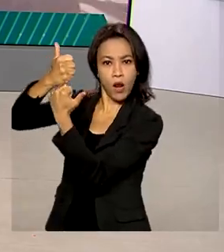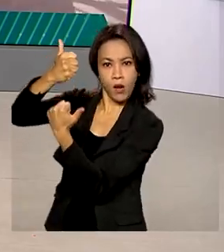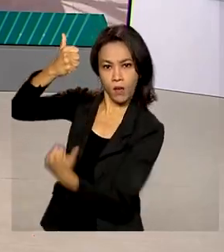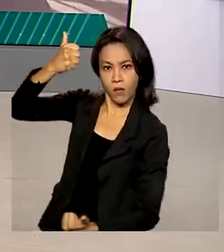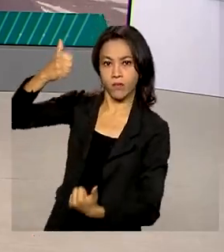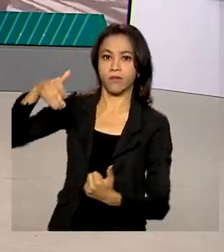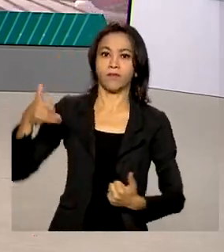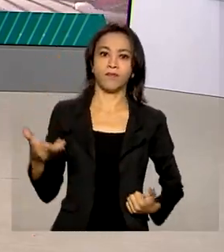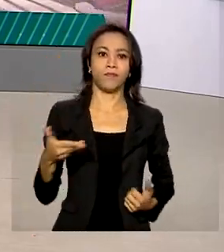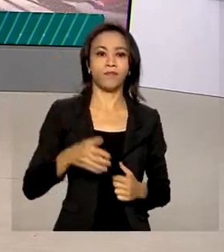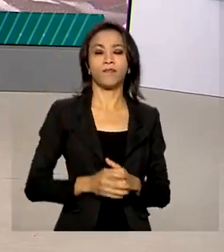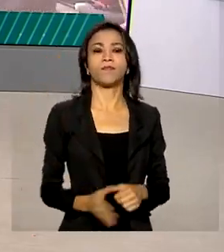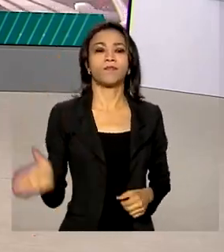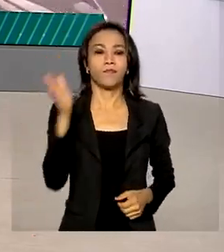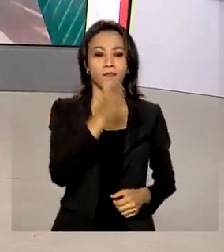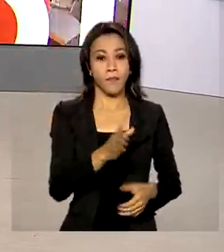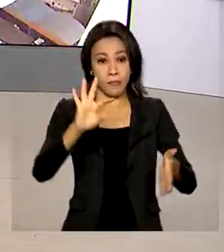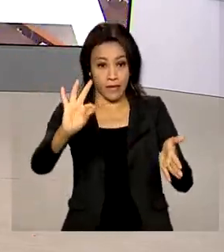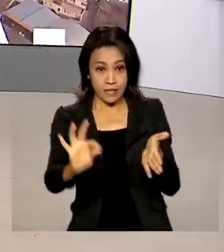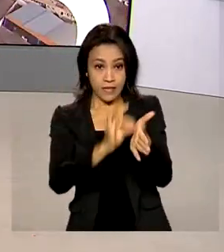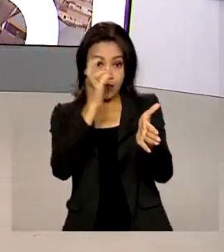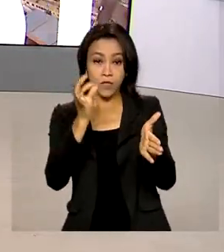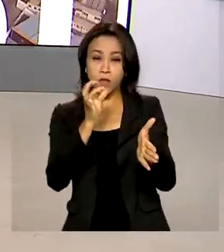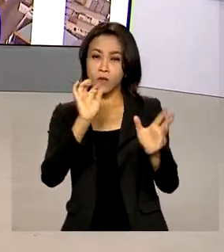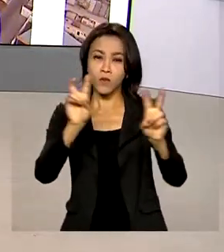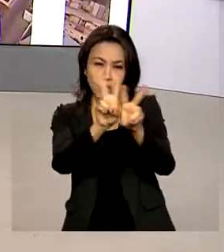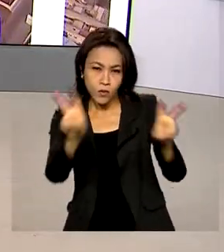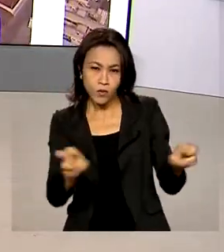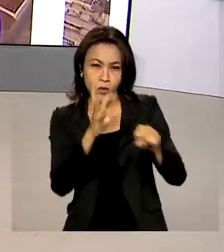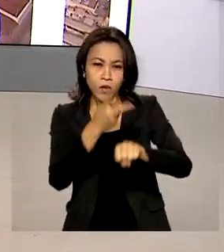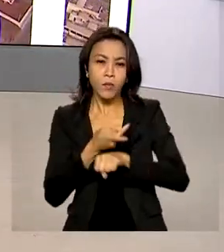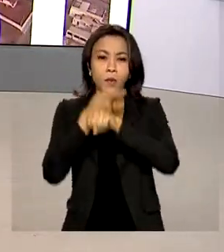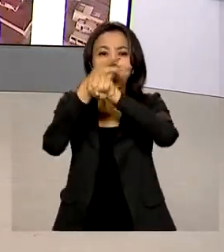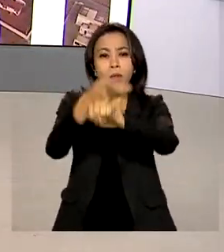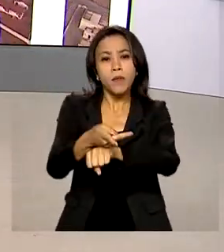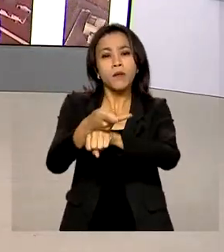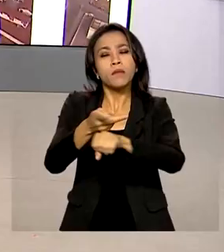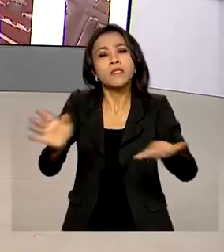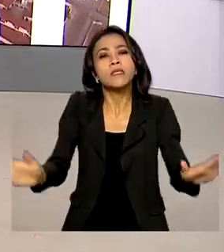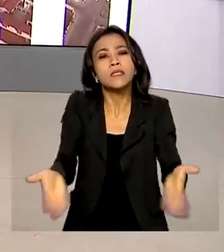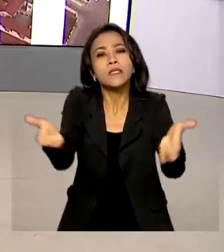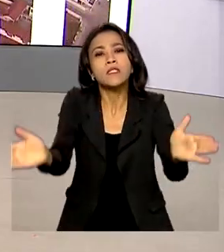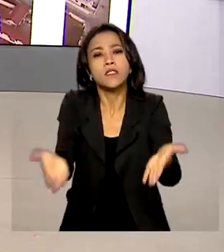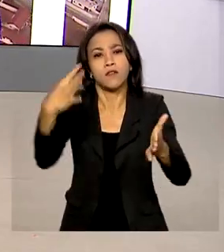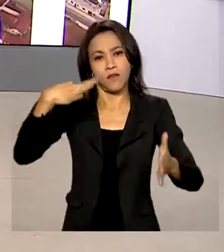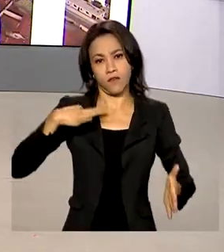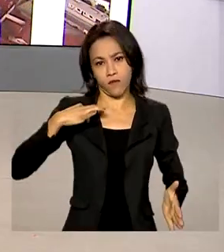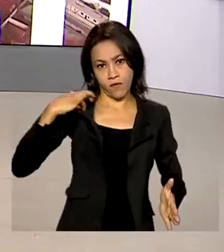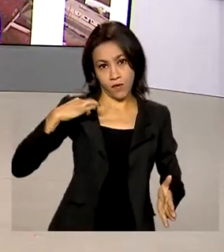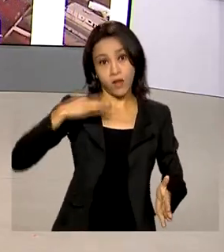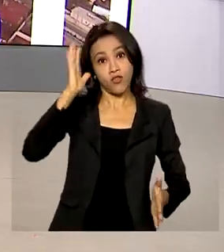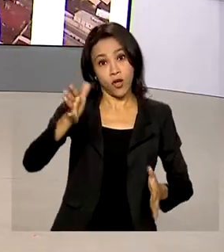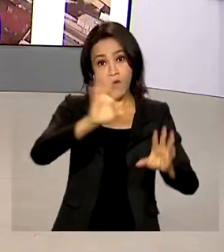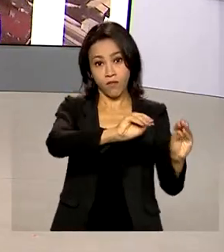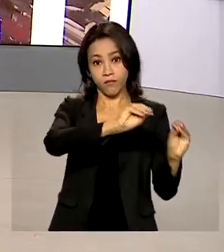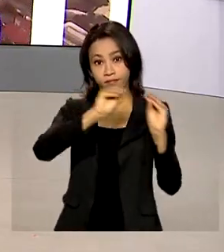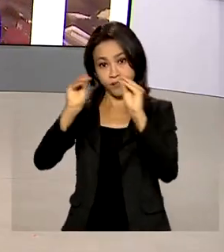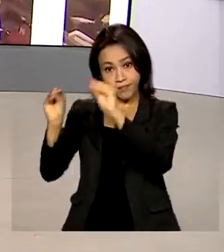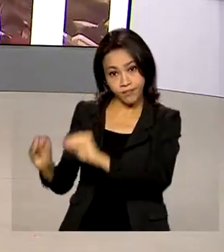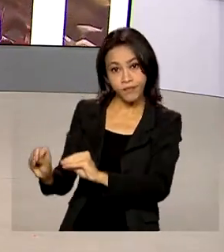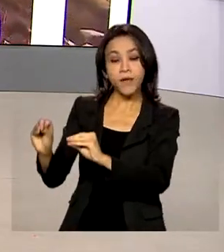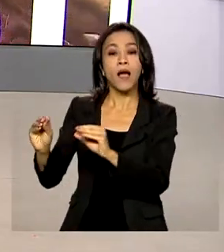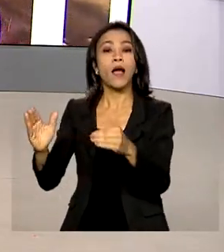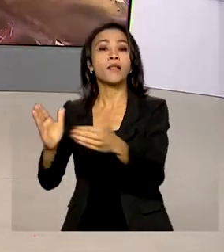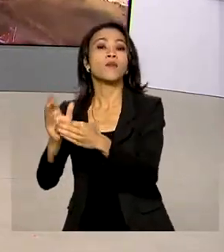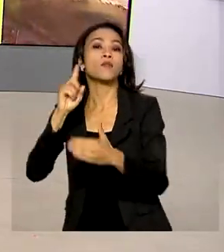E as inscrições para o Prêmio Nacional de Incentivo ao Voluntariado foram prorrogadas até 23